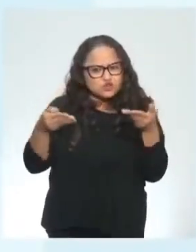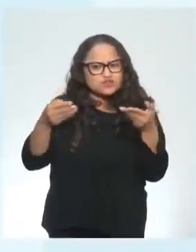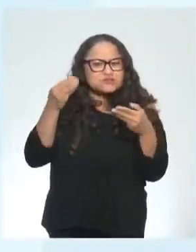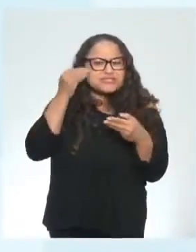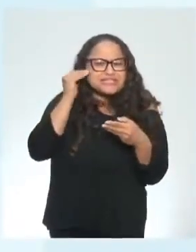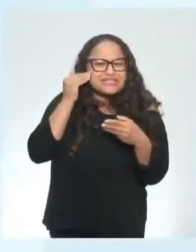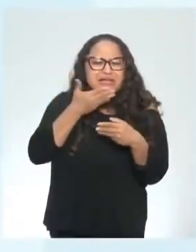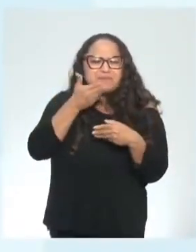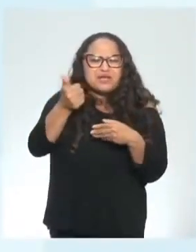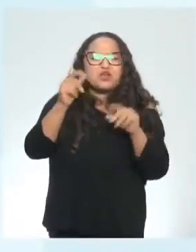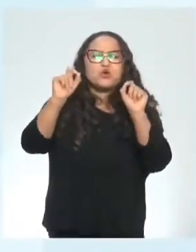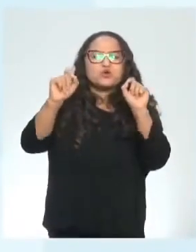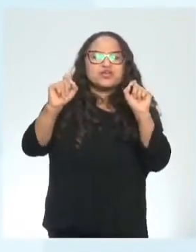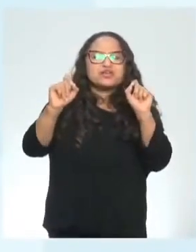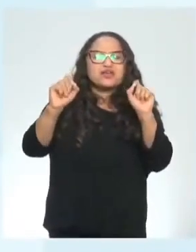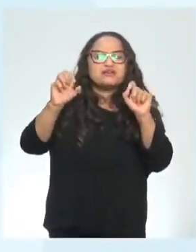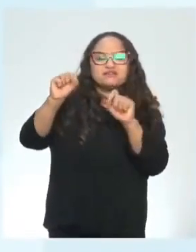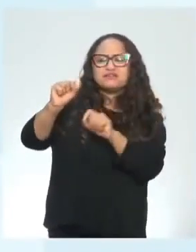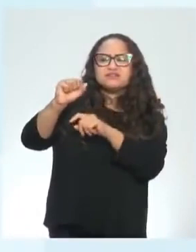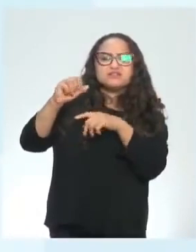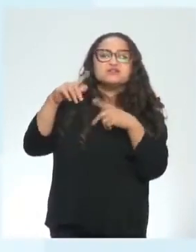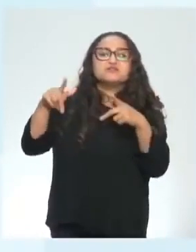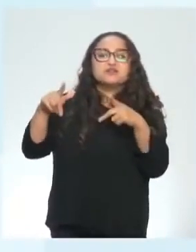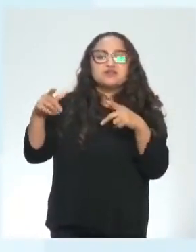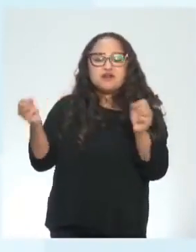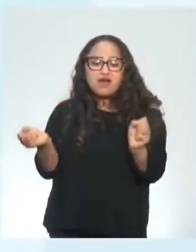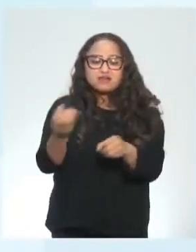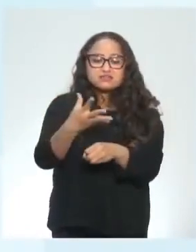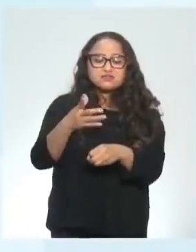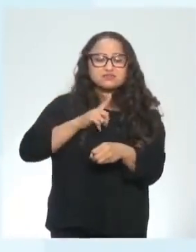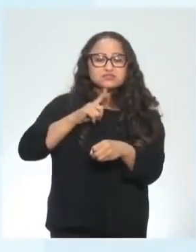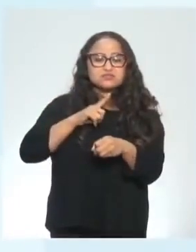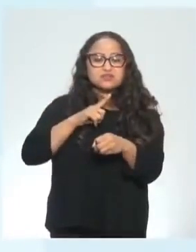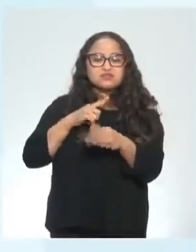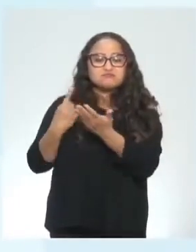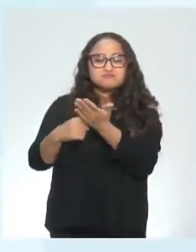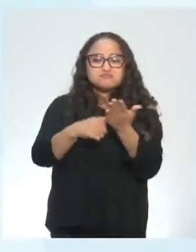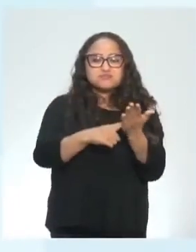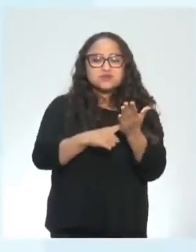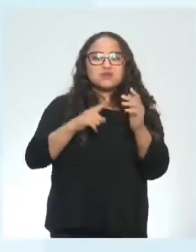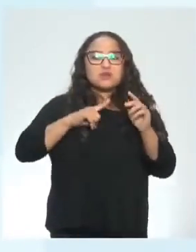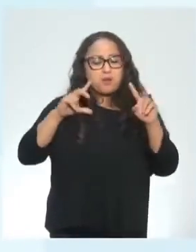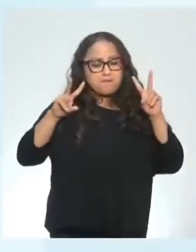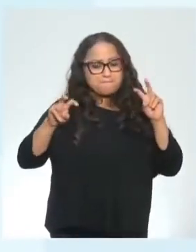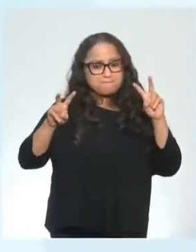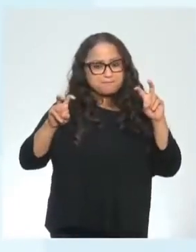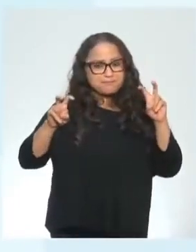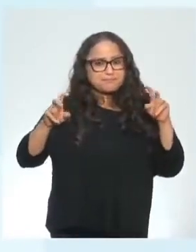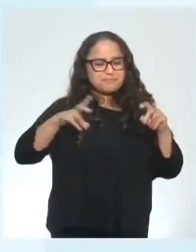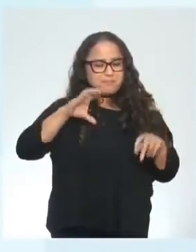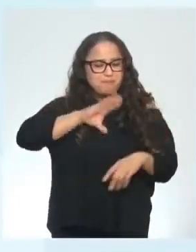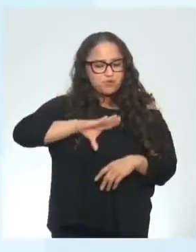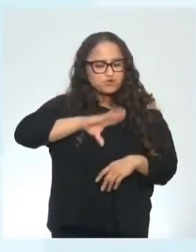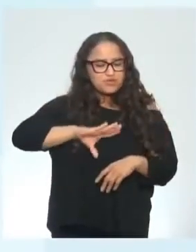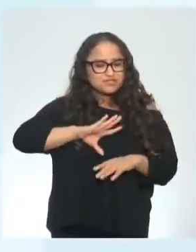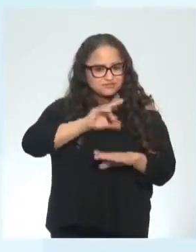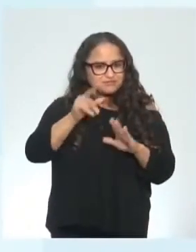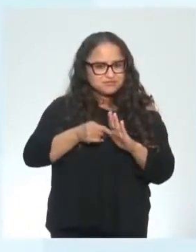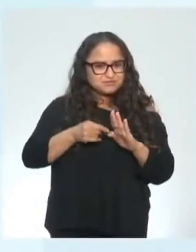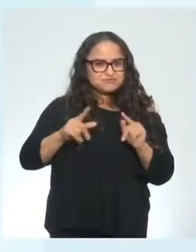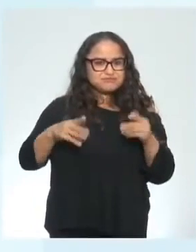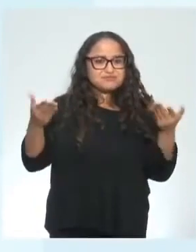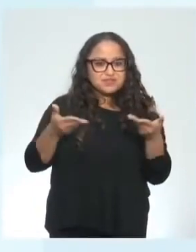entender um pouquinho melhor do que que é esses lápis ter calma de tudo bem eu preciso associar com o termo que existe em português relógio daqui a pouco a gente traduz